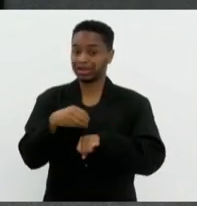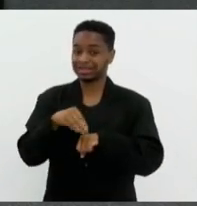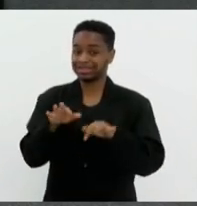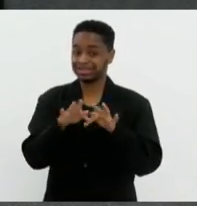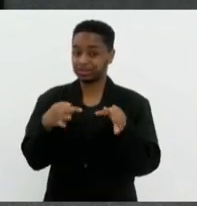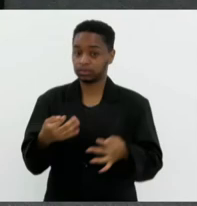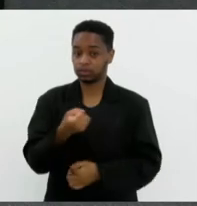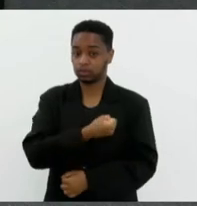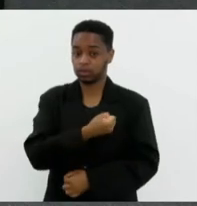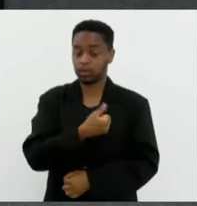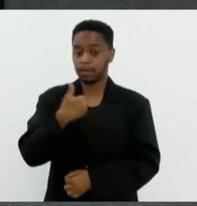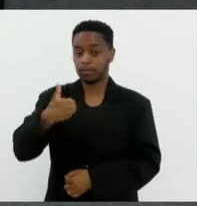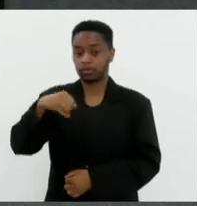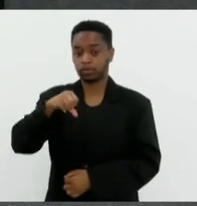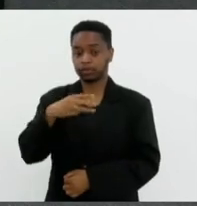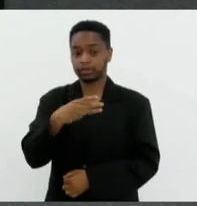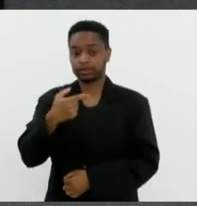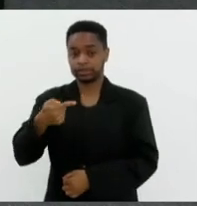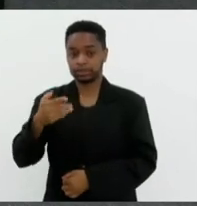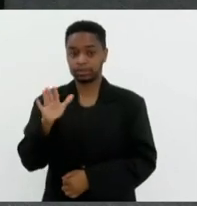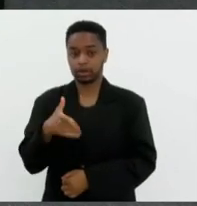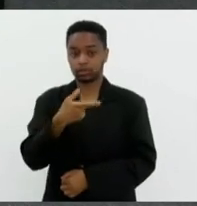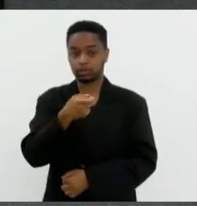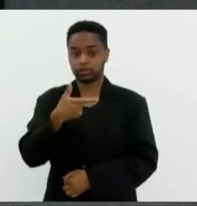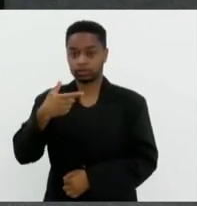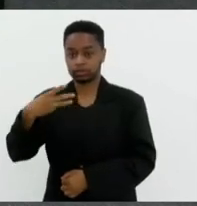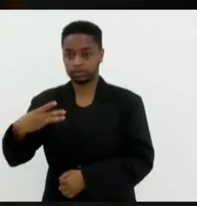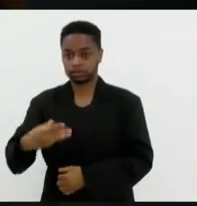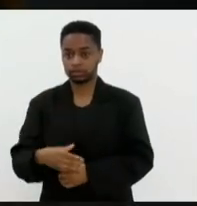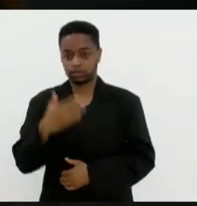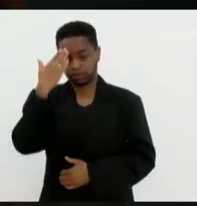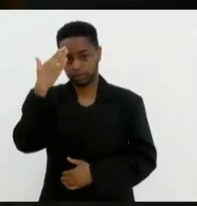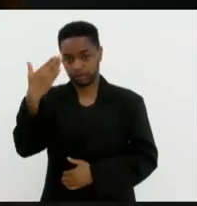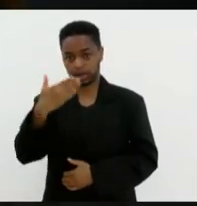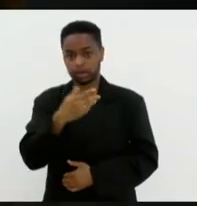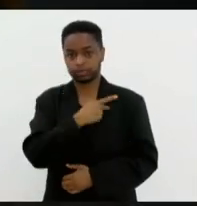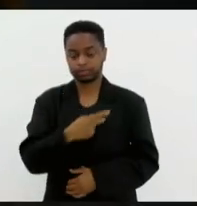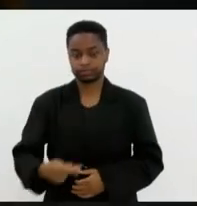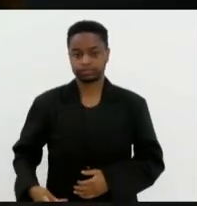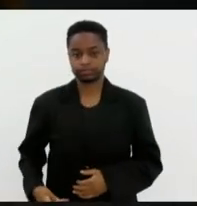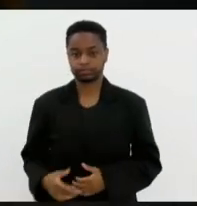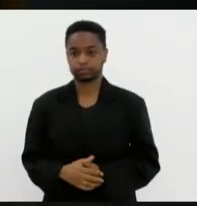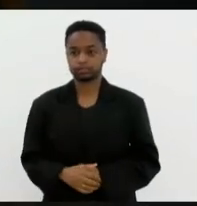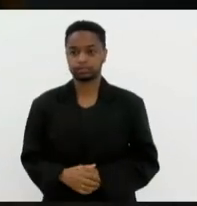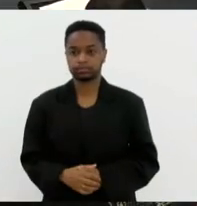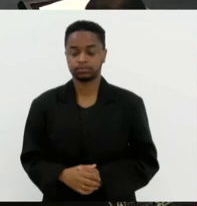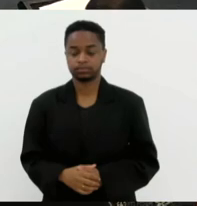número 1937 de 2023. Muito obrigada, senhor presidente. Obrigado, deputada.